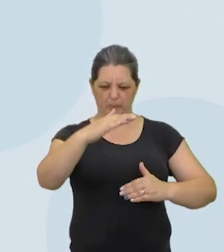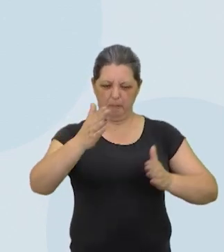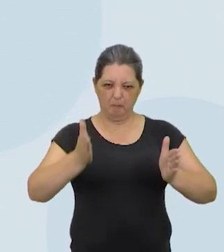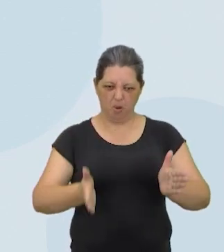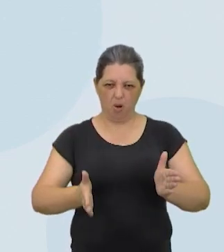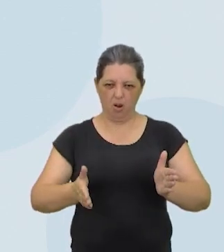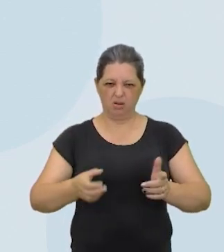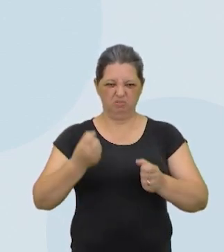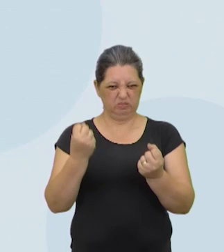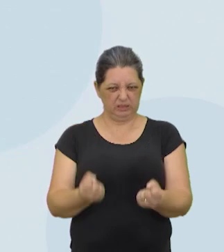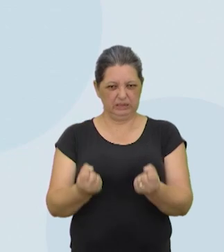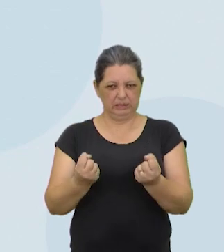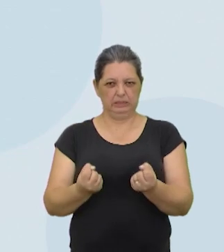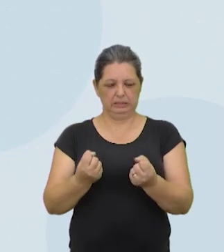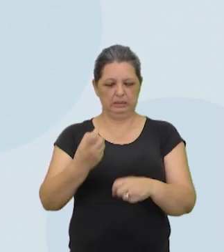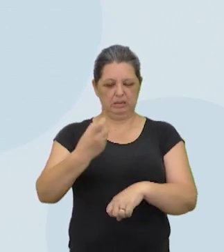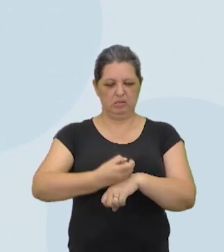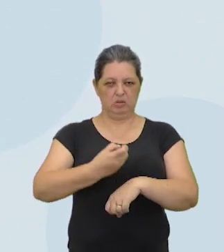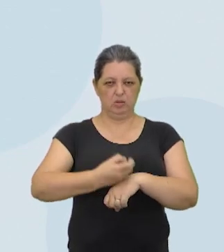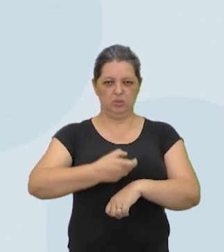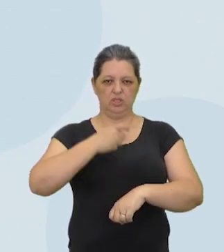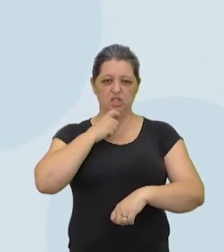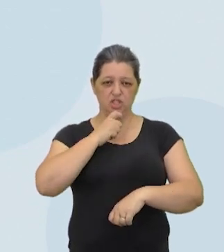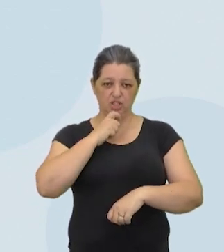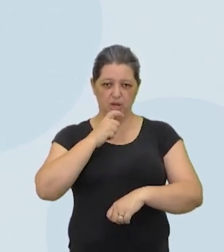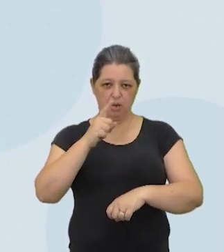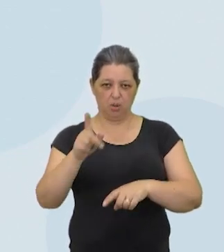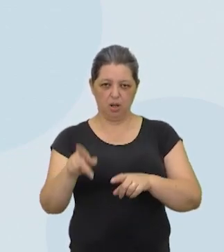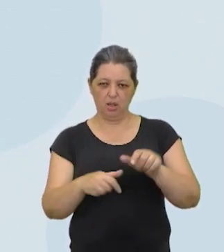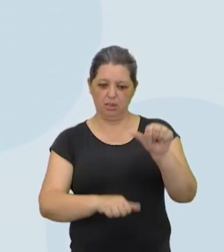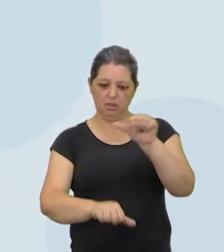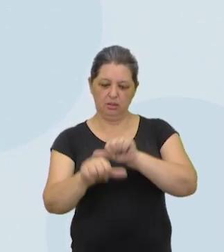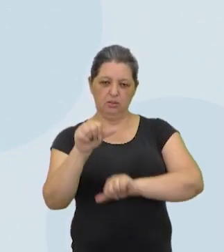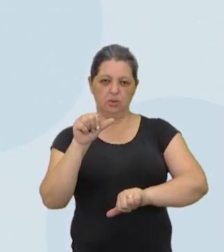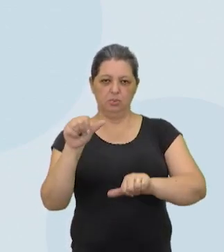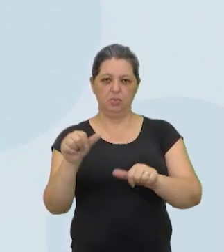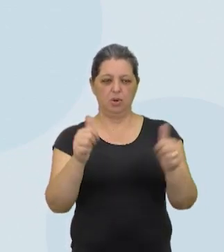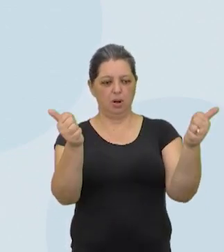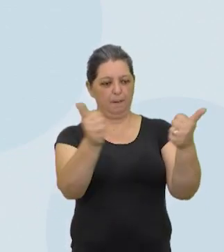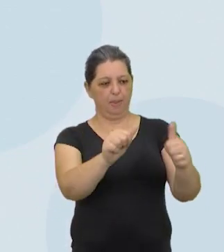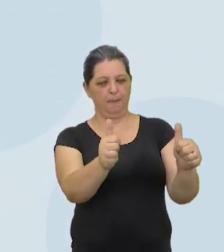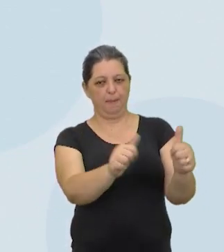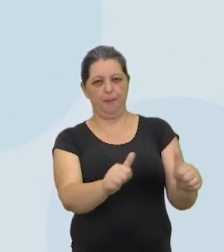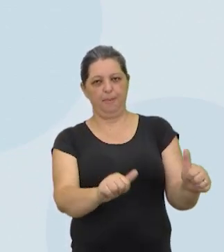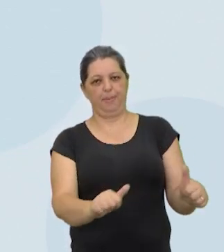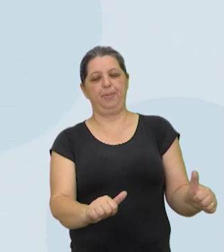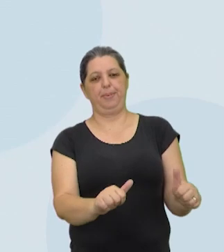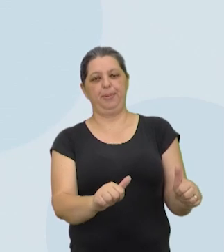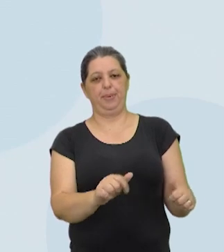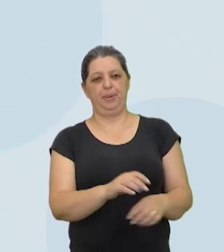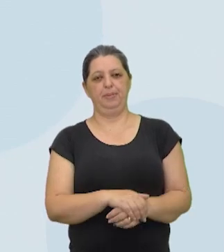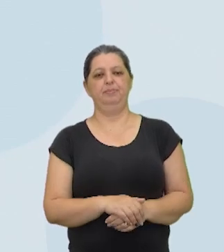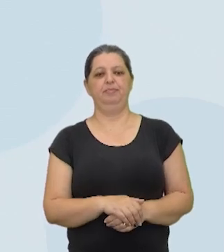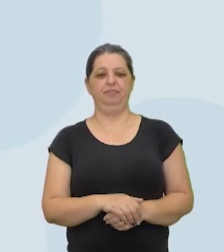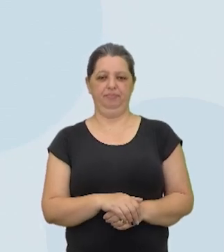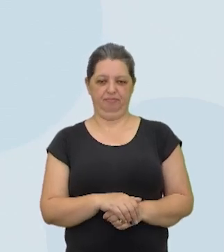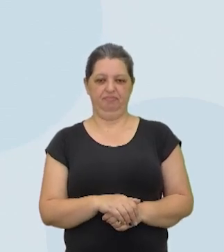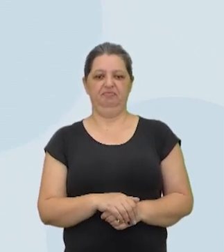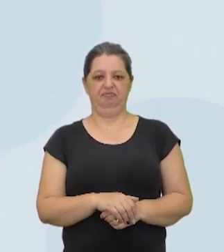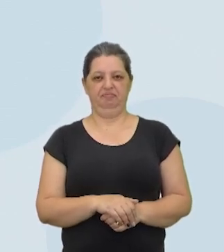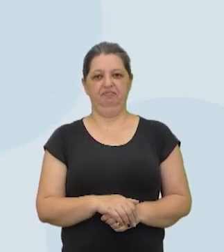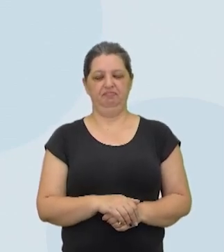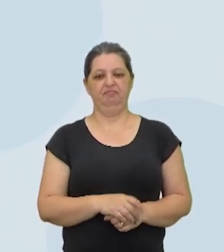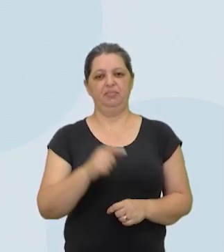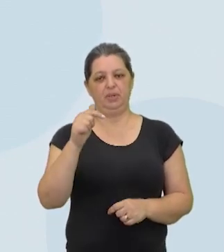gelo, pegou um bloco maciço de gelo e transformou nessa obra bonita aí. Efêmera. Efemeríssima. Ainda mais se for